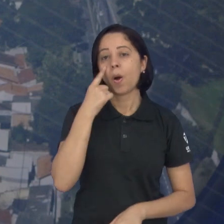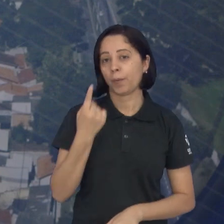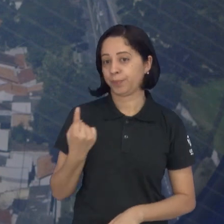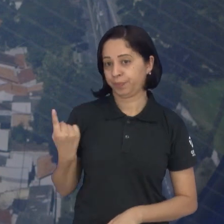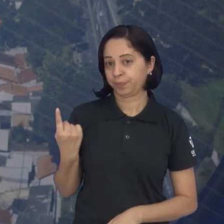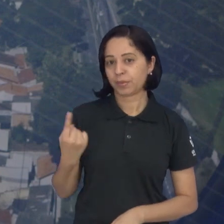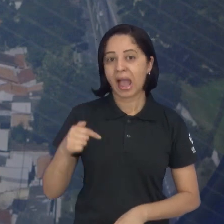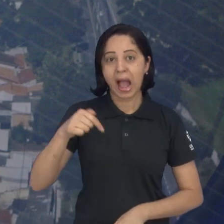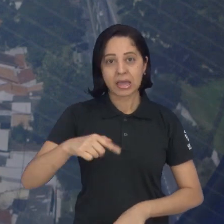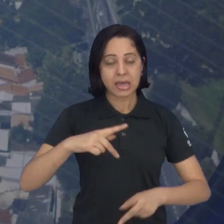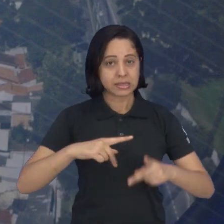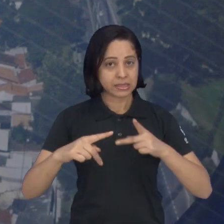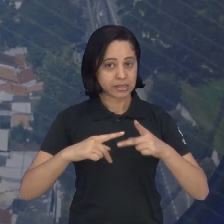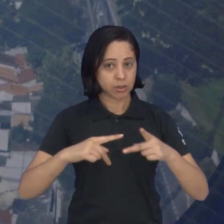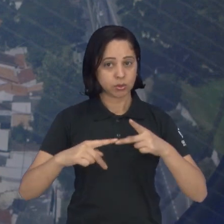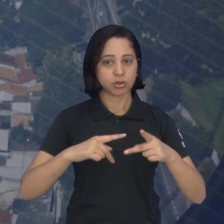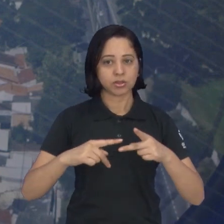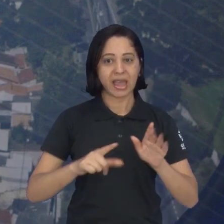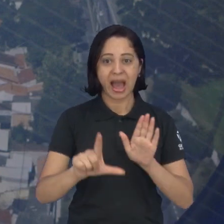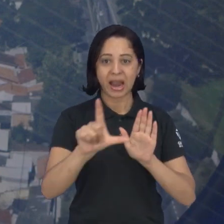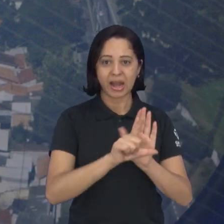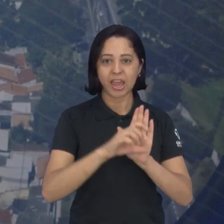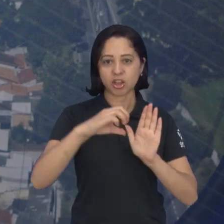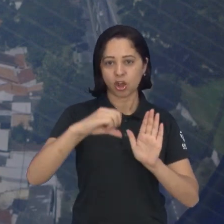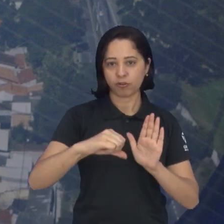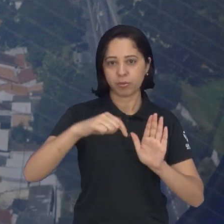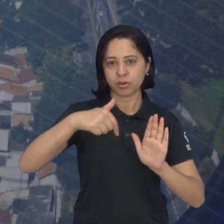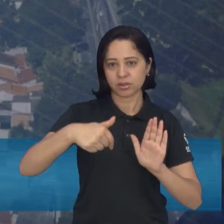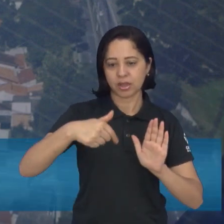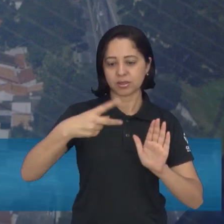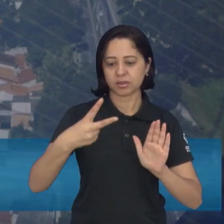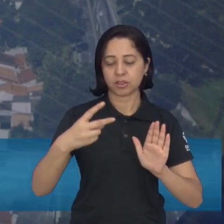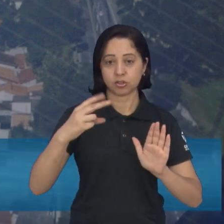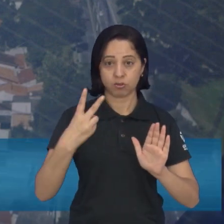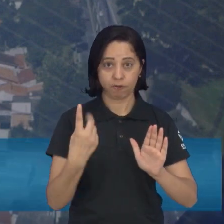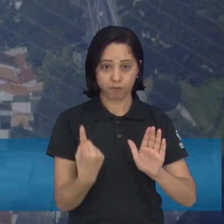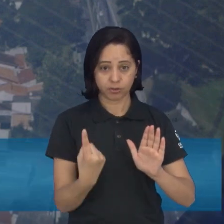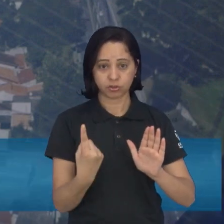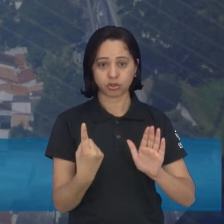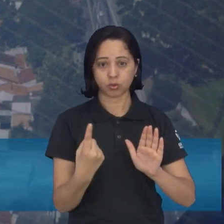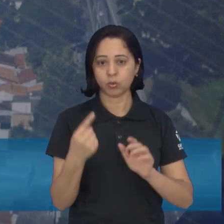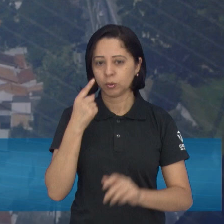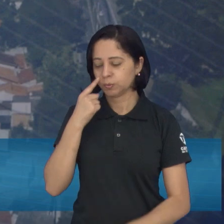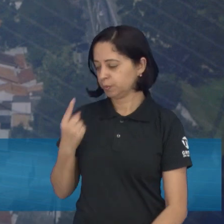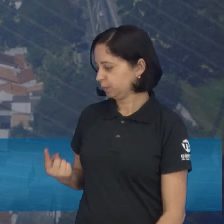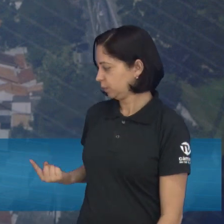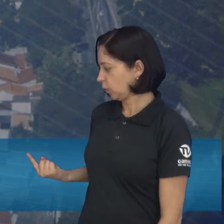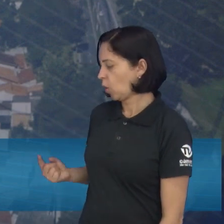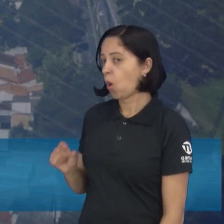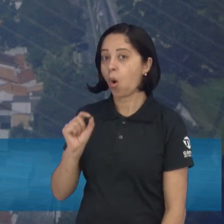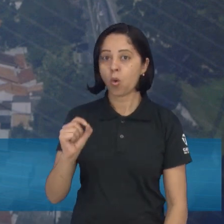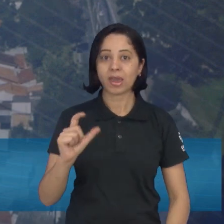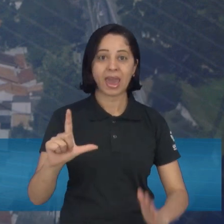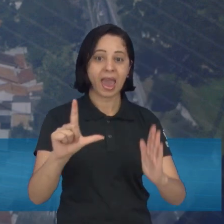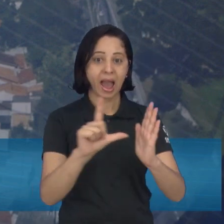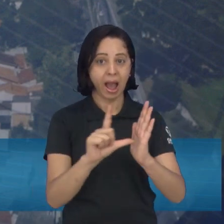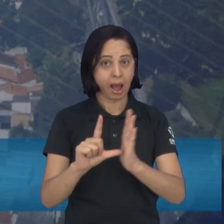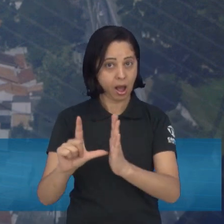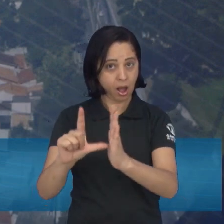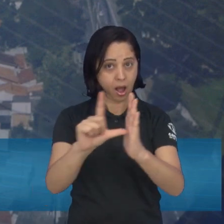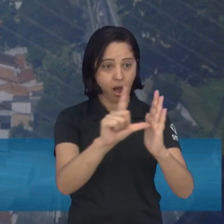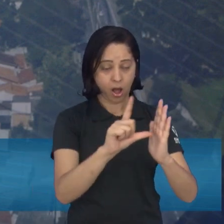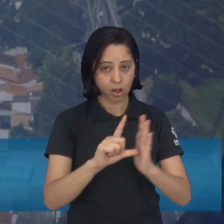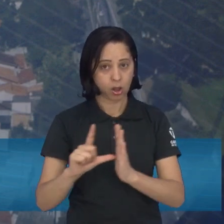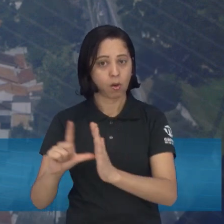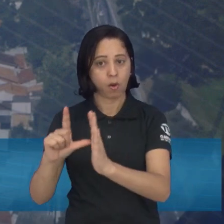dos Campos, por exemplo, a lei número 9.721 obriga os estabelecimentos comerciais aqui do município